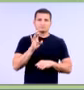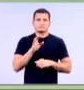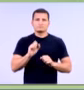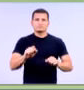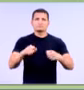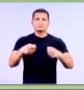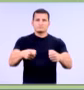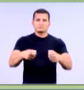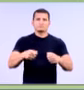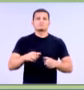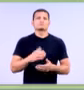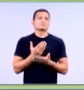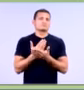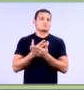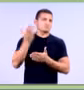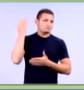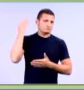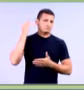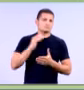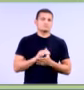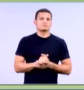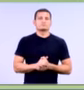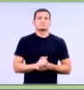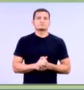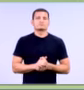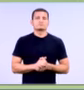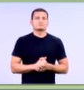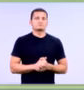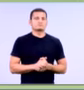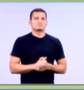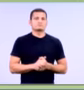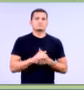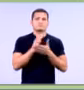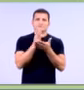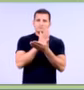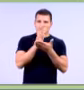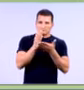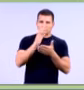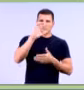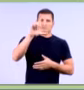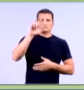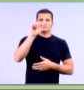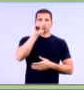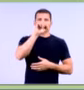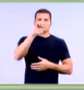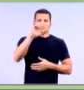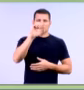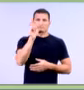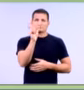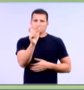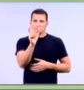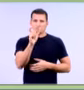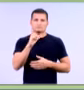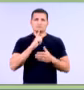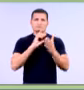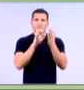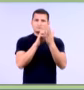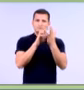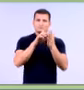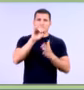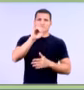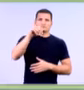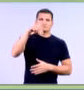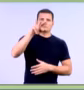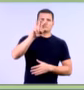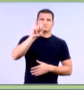nós vimos. Partindo do pressuposto de que algumas classes de palavras se caracterizam como